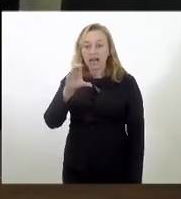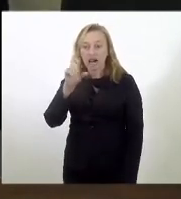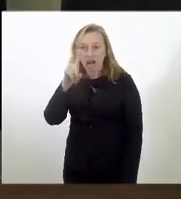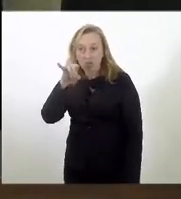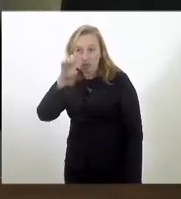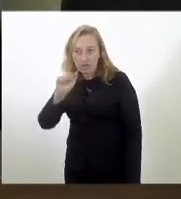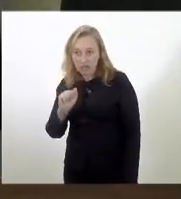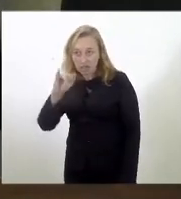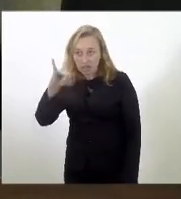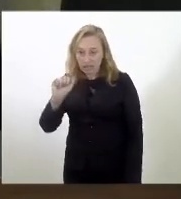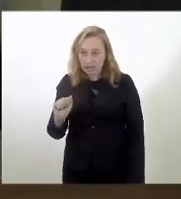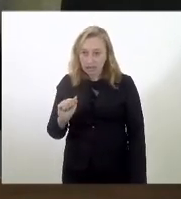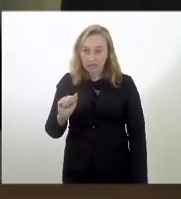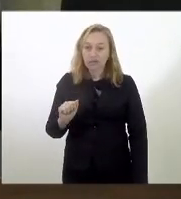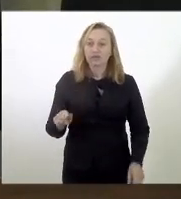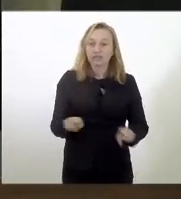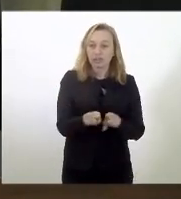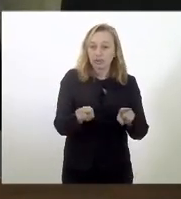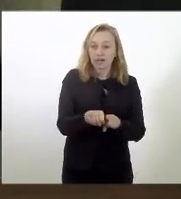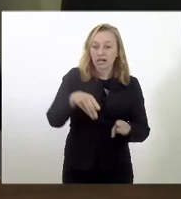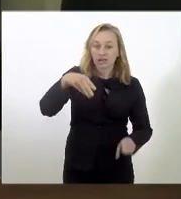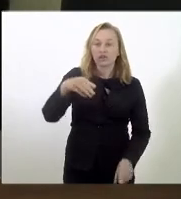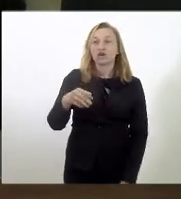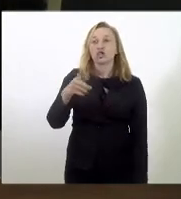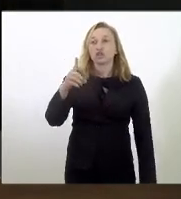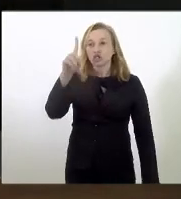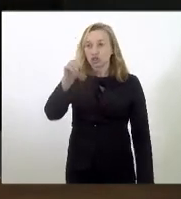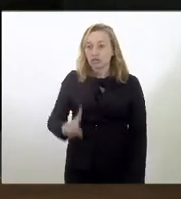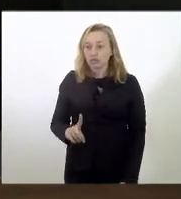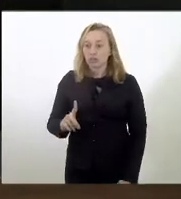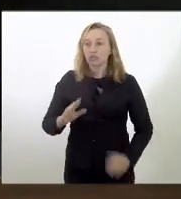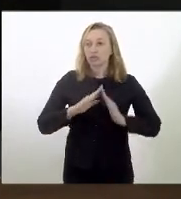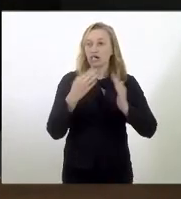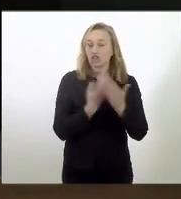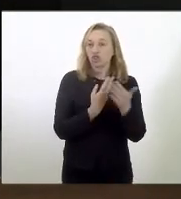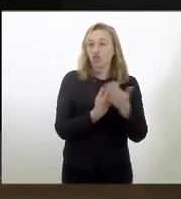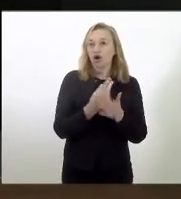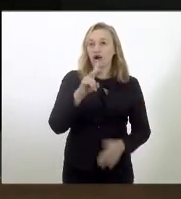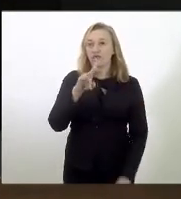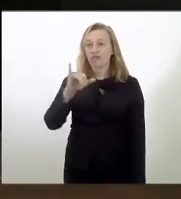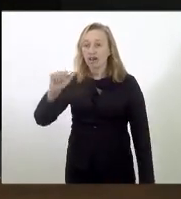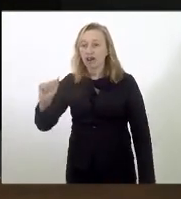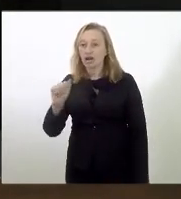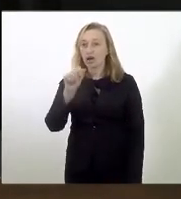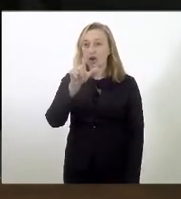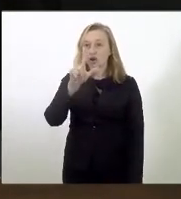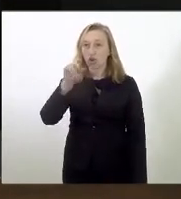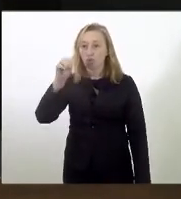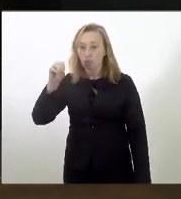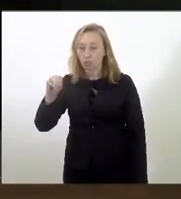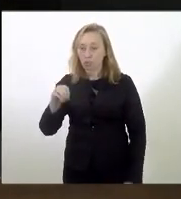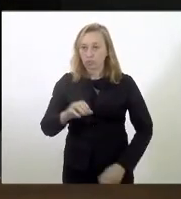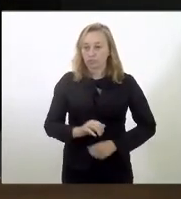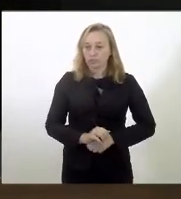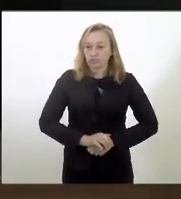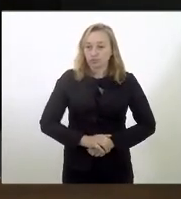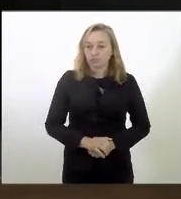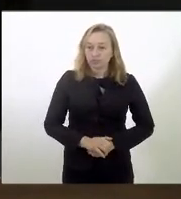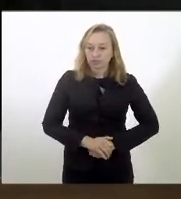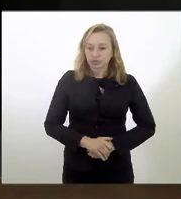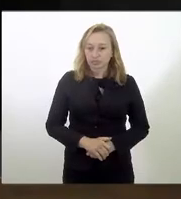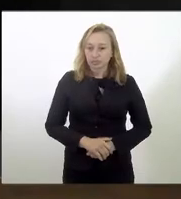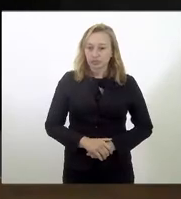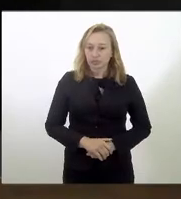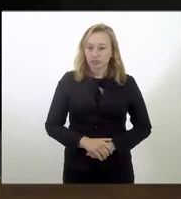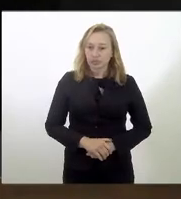Sandi, ao mestre Rico, ao diretor da Escola Vila Lobos, José Maria Braga, e ao presidente da FUNARGE, José Roberto